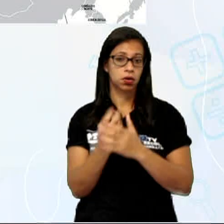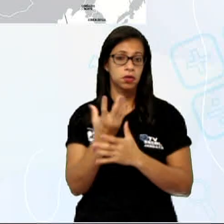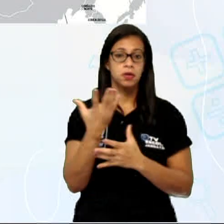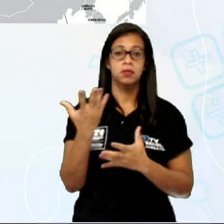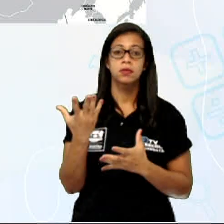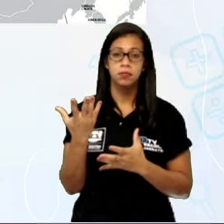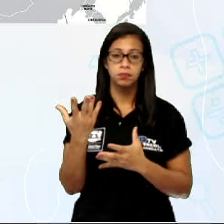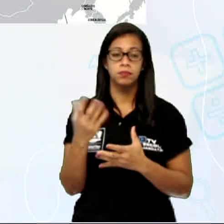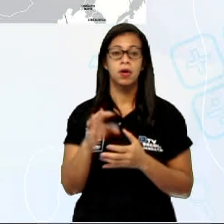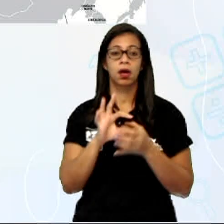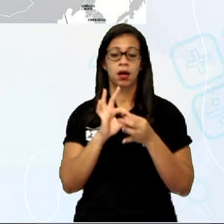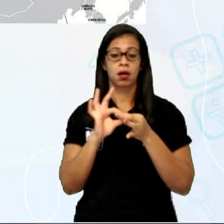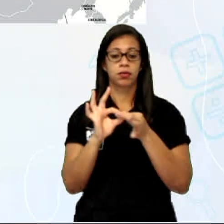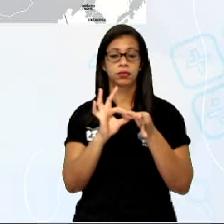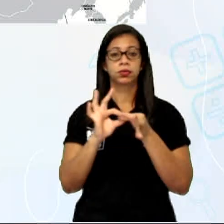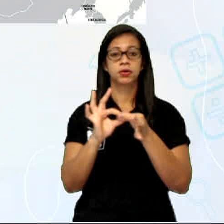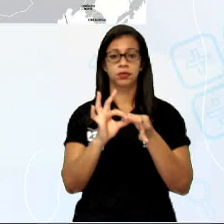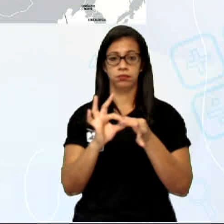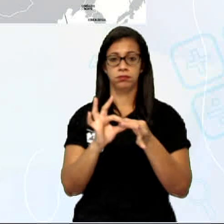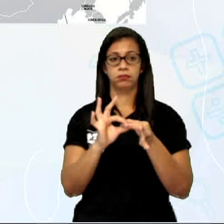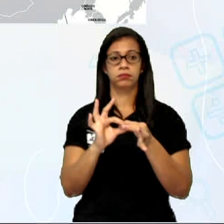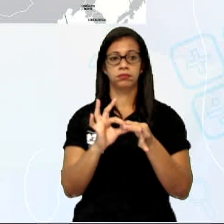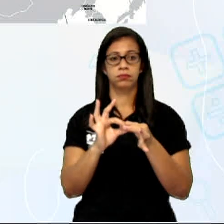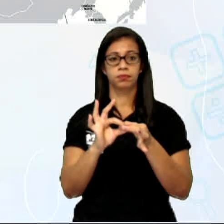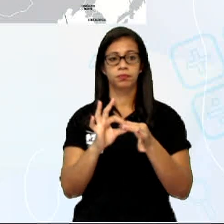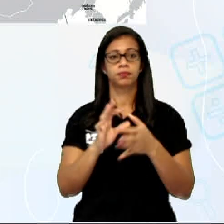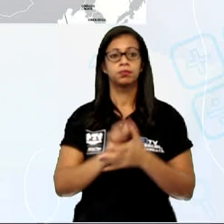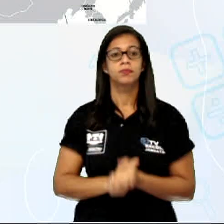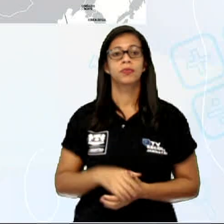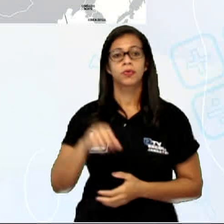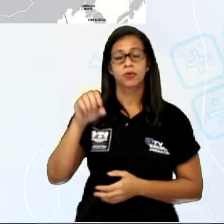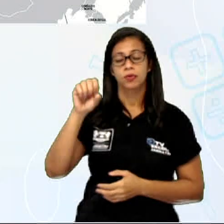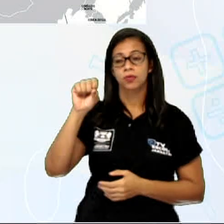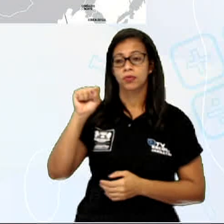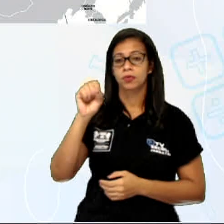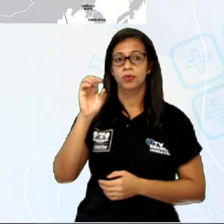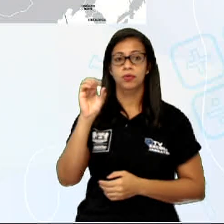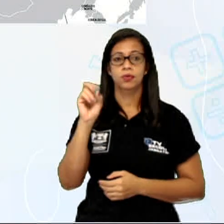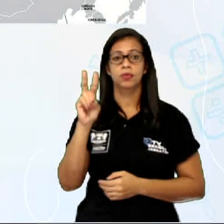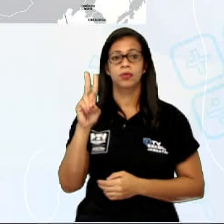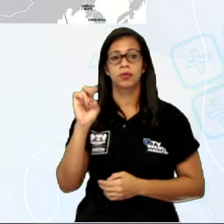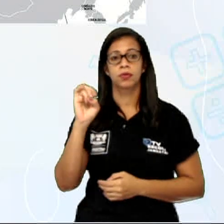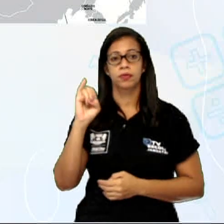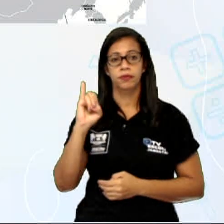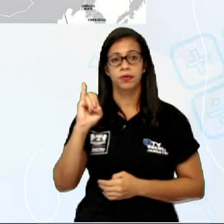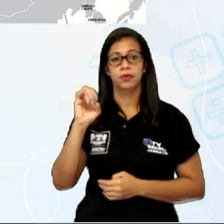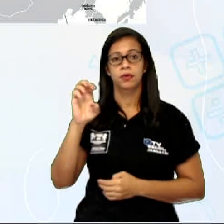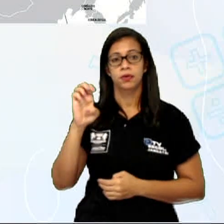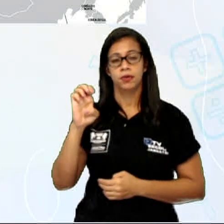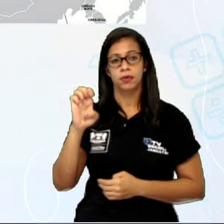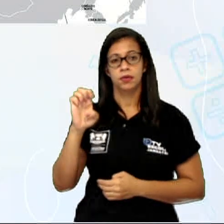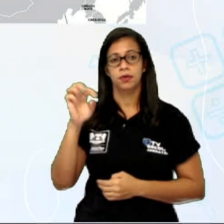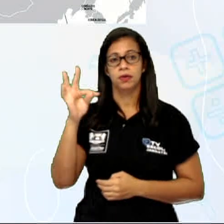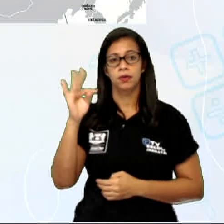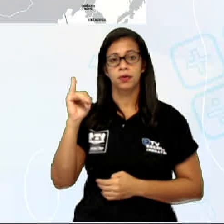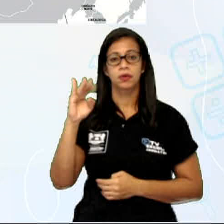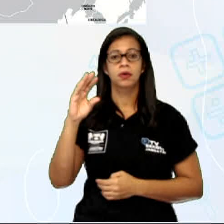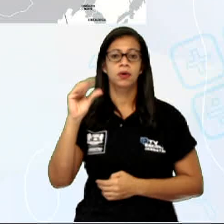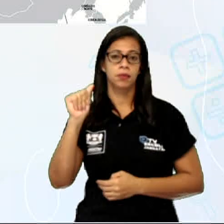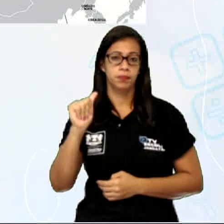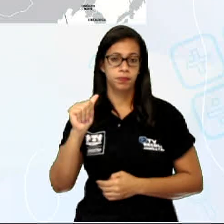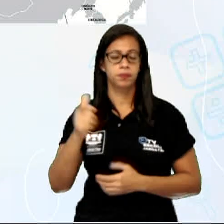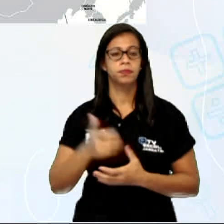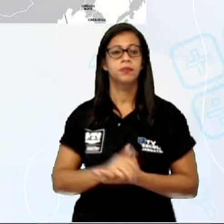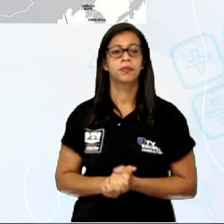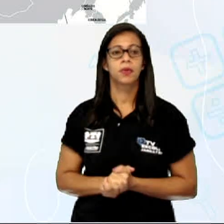Soviética, certo? Então, o governo liderado por Lenin buscou recuperar a economia e adotou em 1901 a